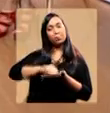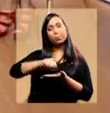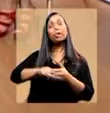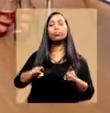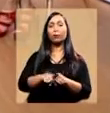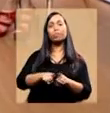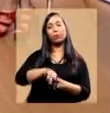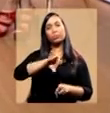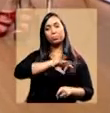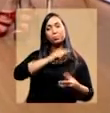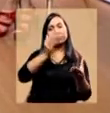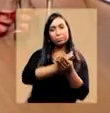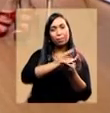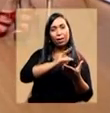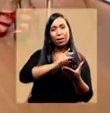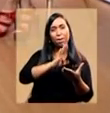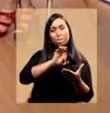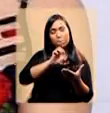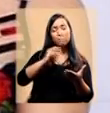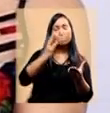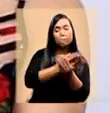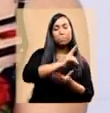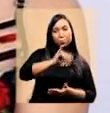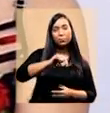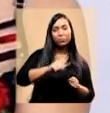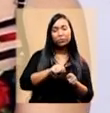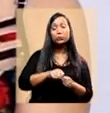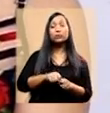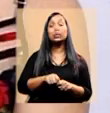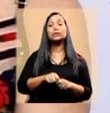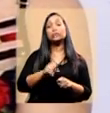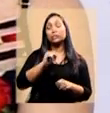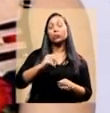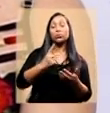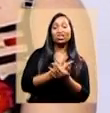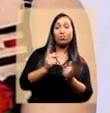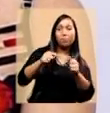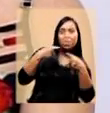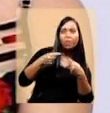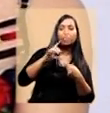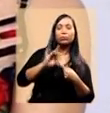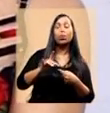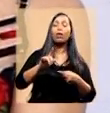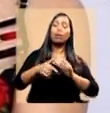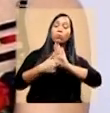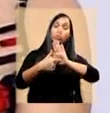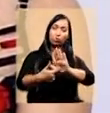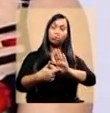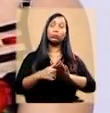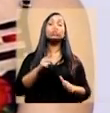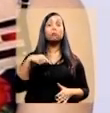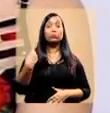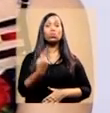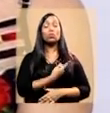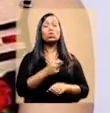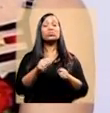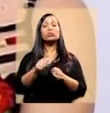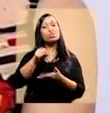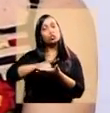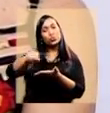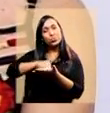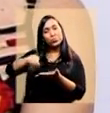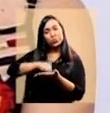ocorrência policial, o RDO que nós chamamos, nós vamos ouvi-la. Se for o caso de ameaça, ela oferece a representação e